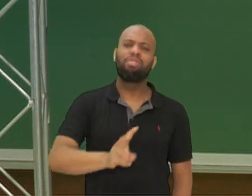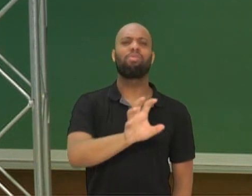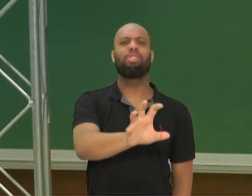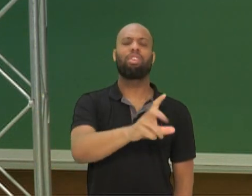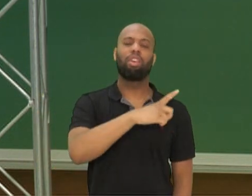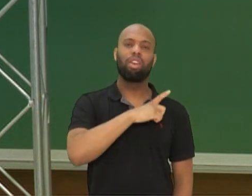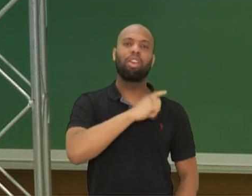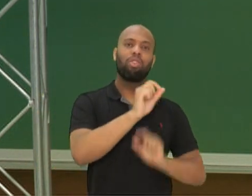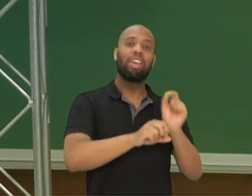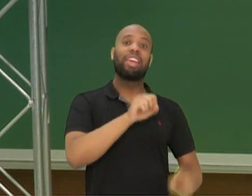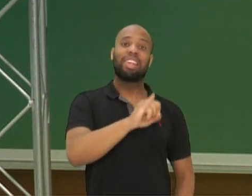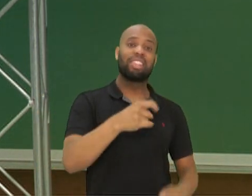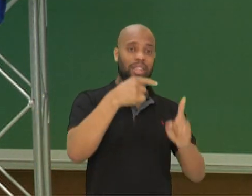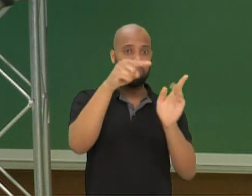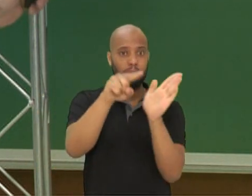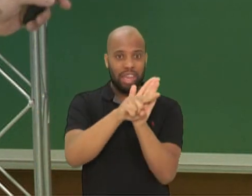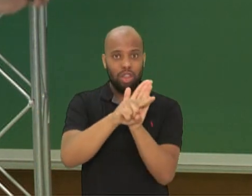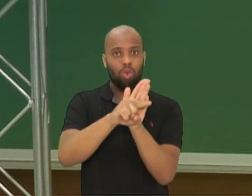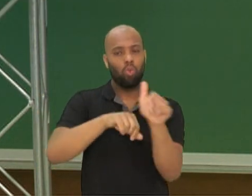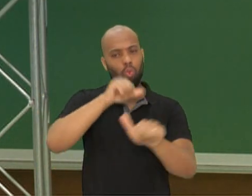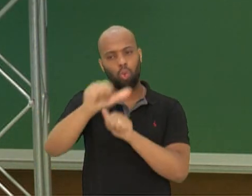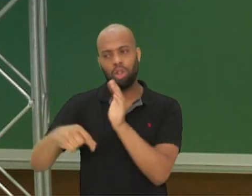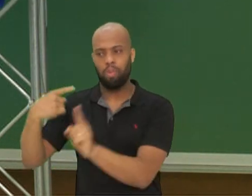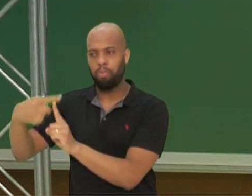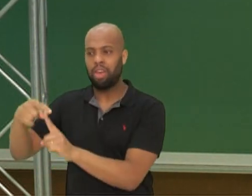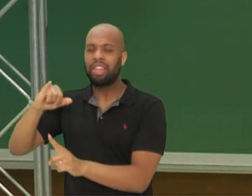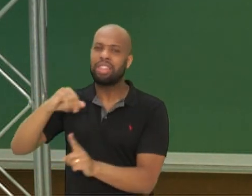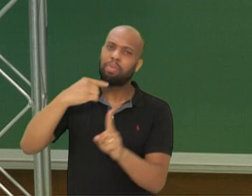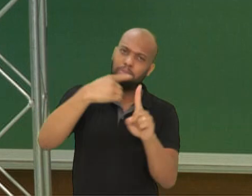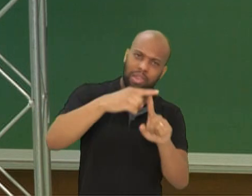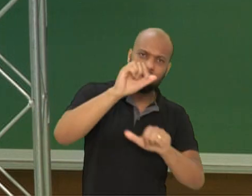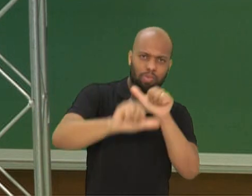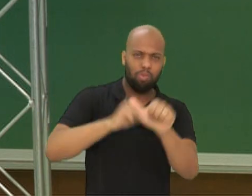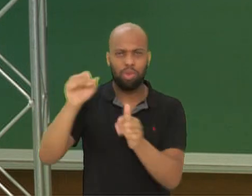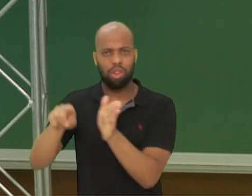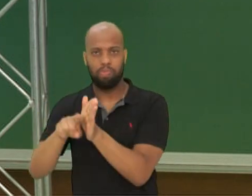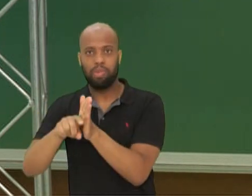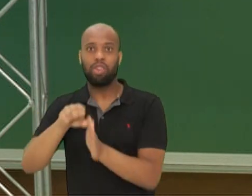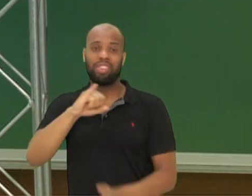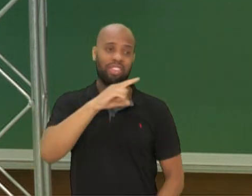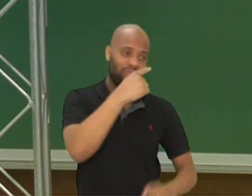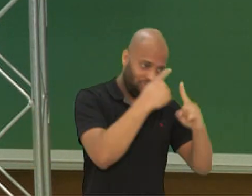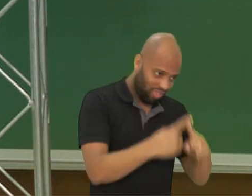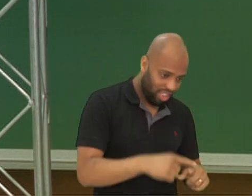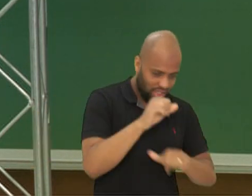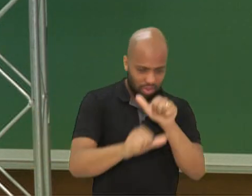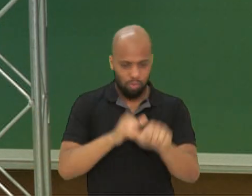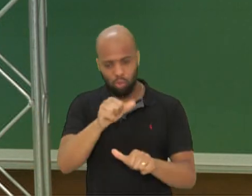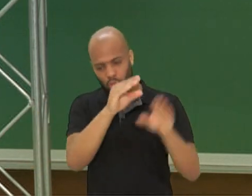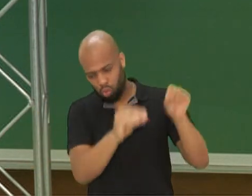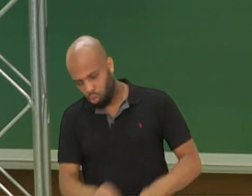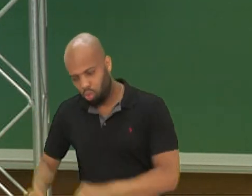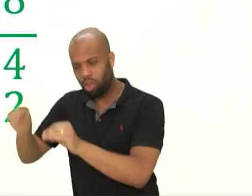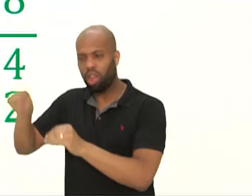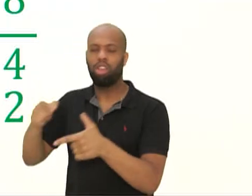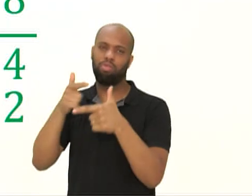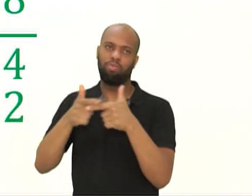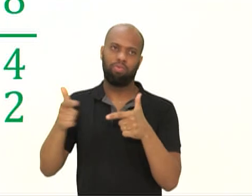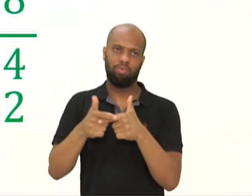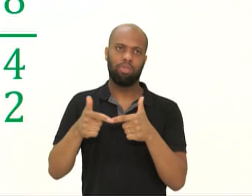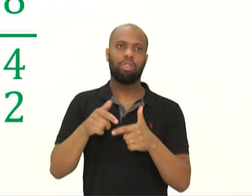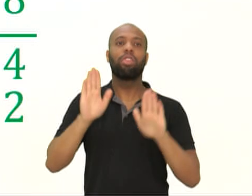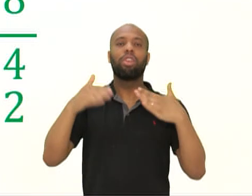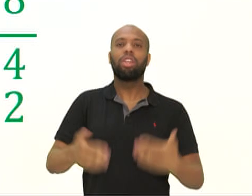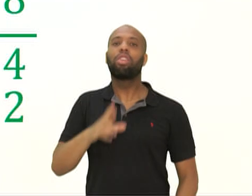Princípio aditivo, princípio multiplicativo. E o 8 dividido por 4 são 2. Resposta do exercício, x igual